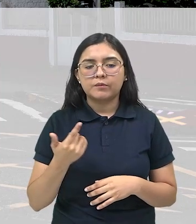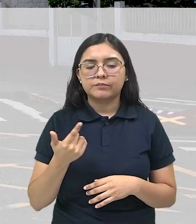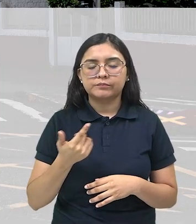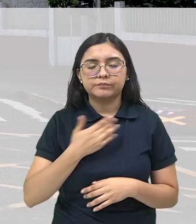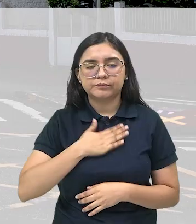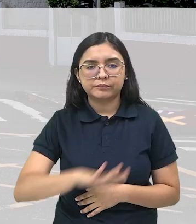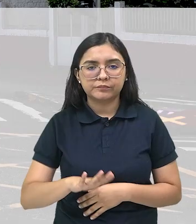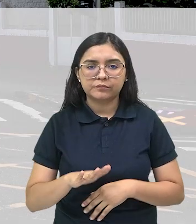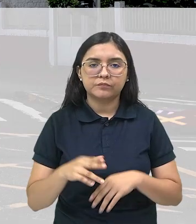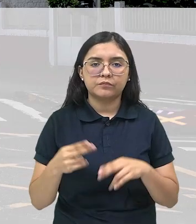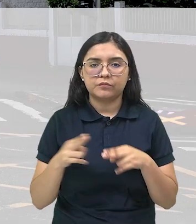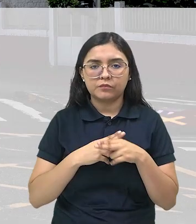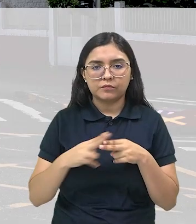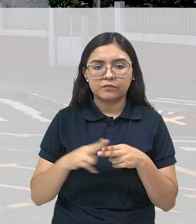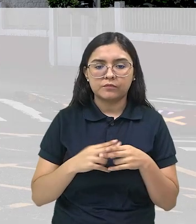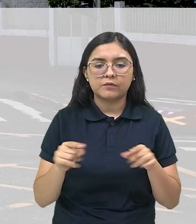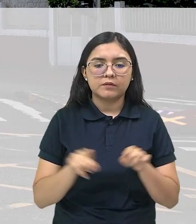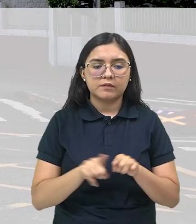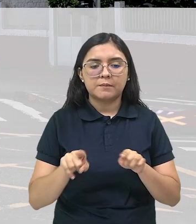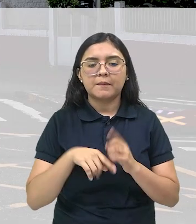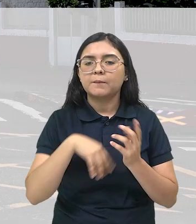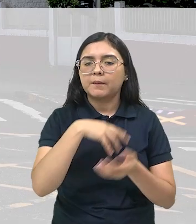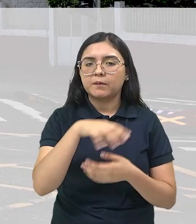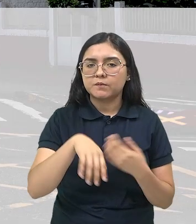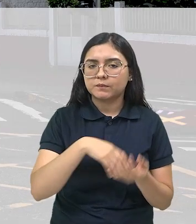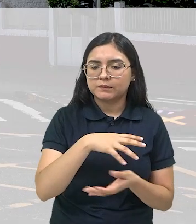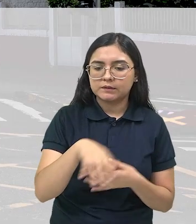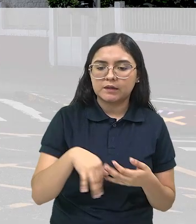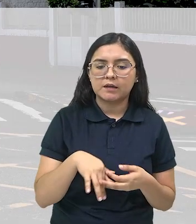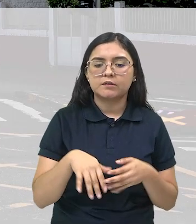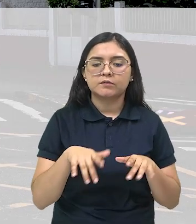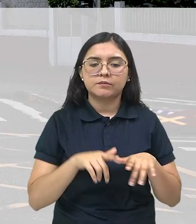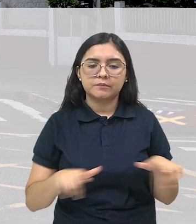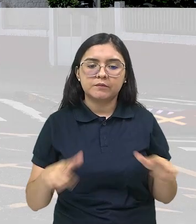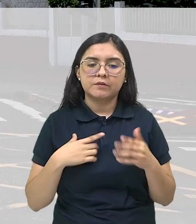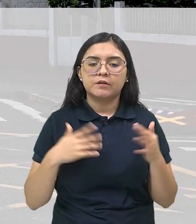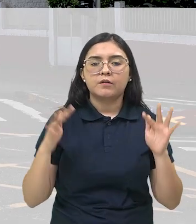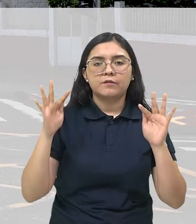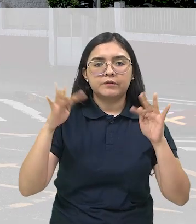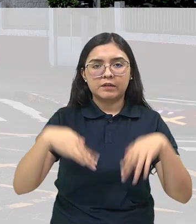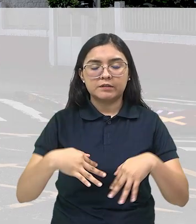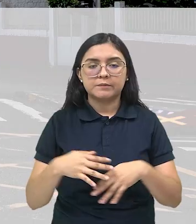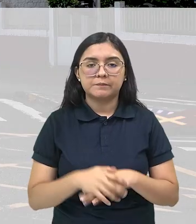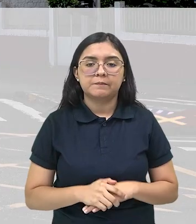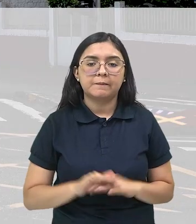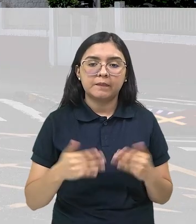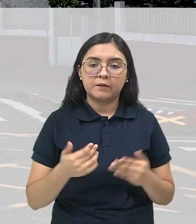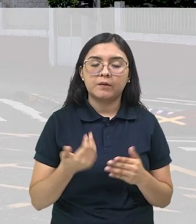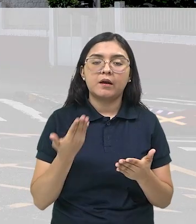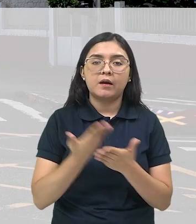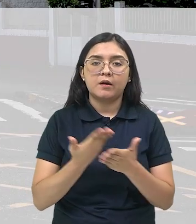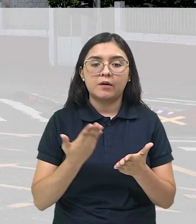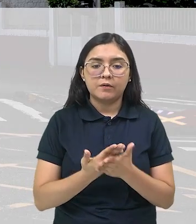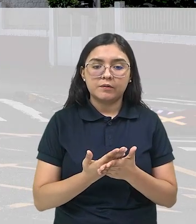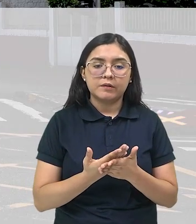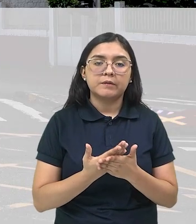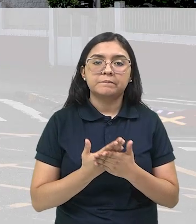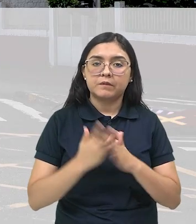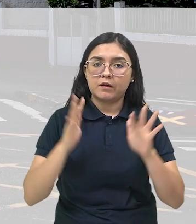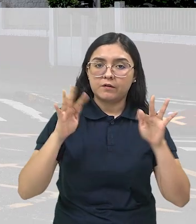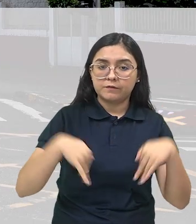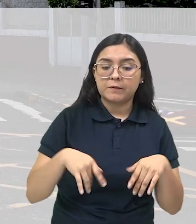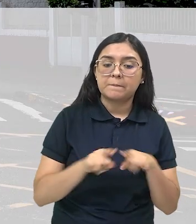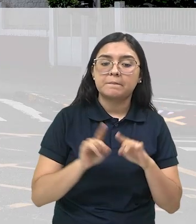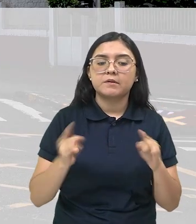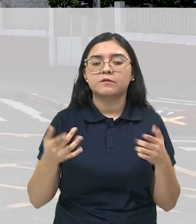chocolate. Ah, que é isso? Ainda deixaram tudo bagunçado aqui para mim, ó. Vou ter que encerrar. Bom, a aula 15 acabou, né? Mas eu vou ter que...